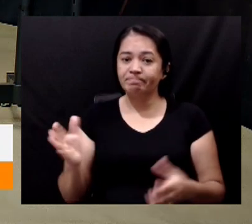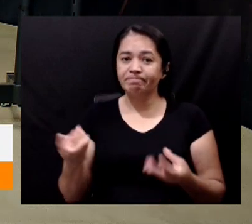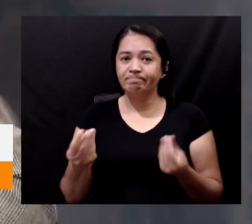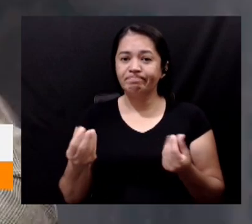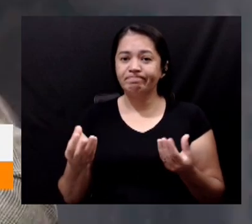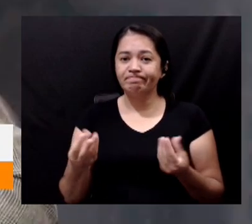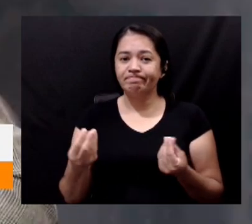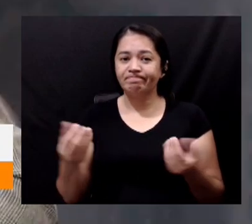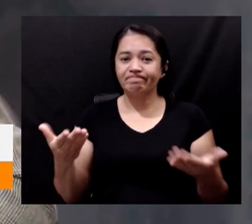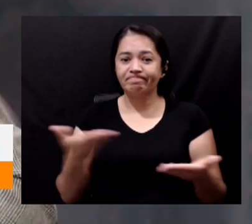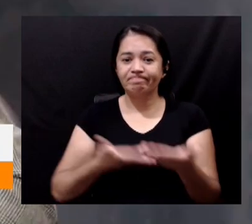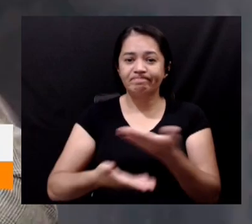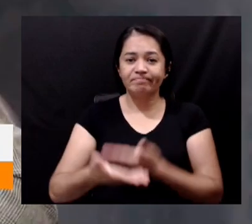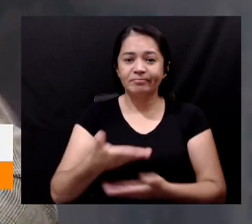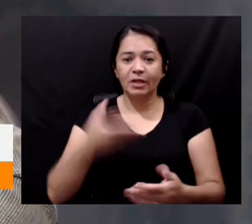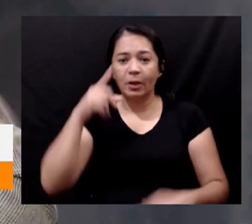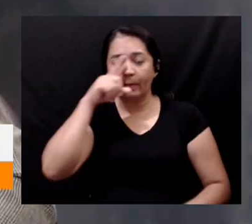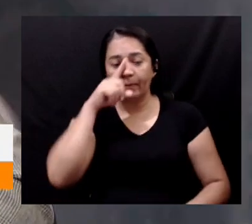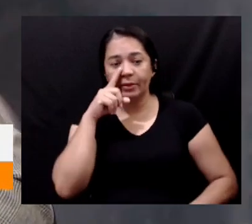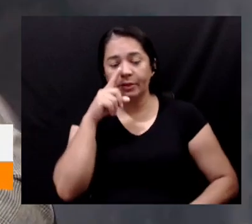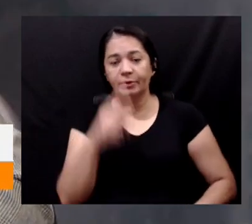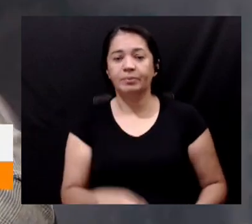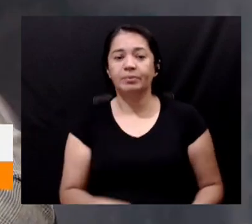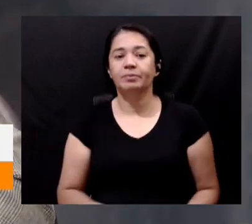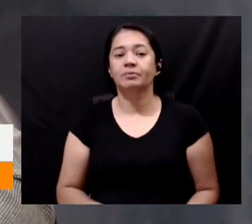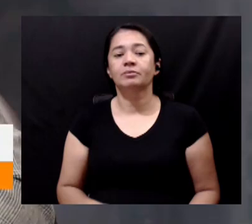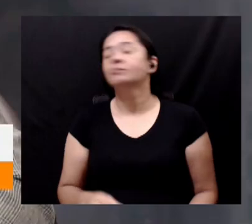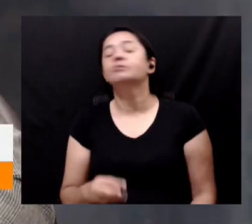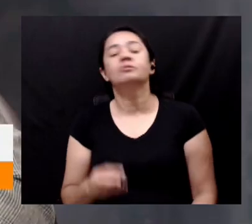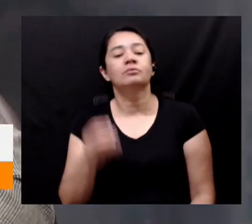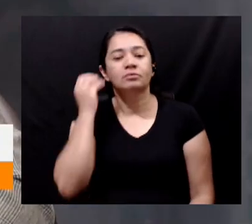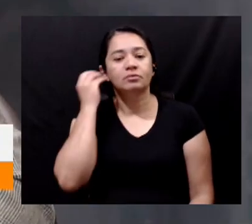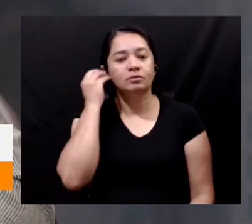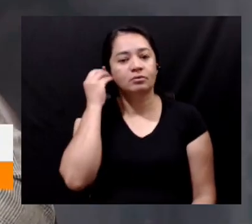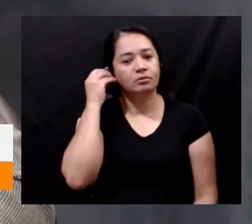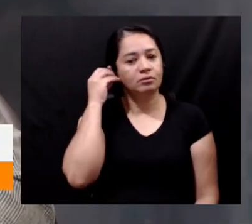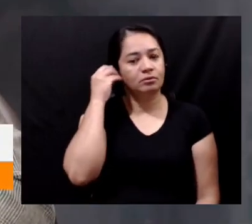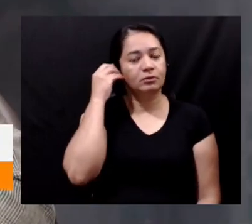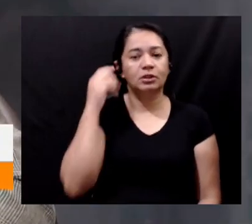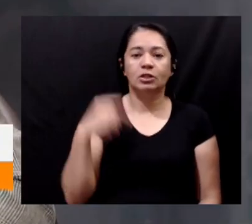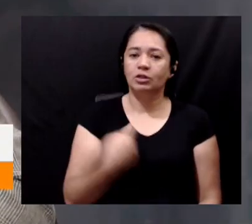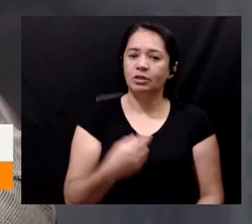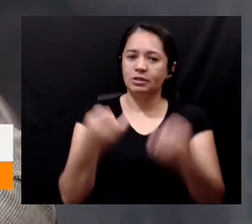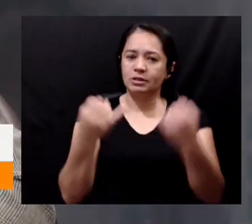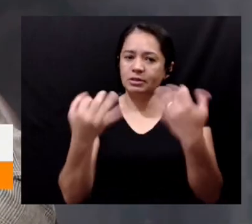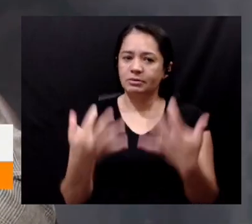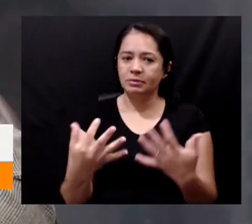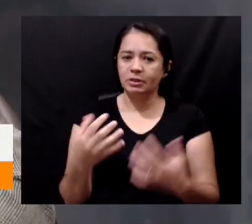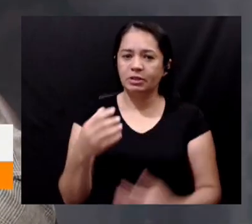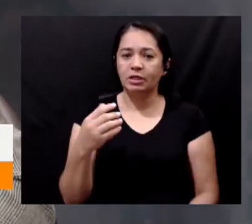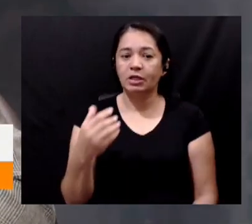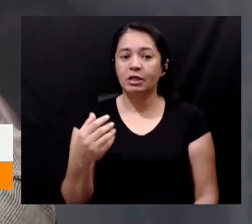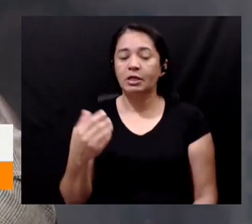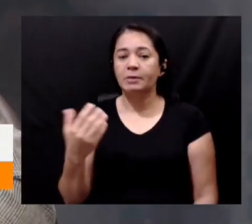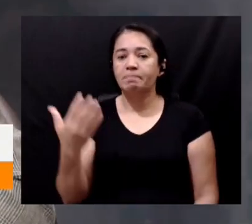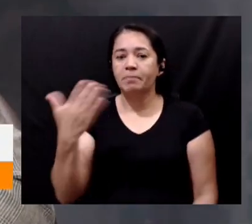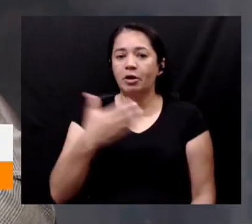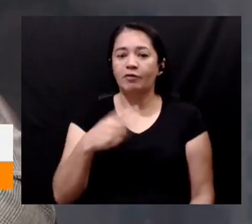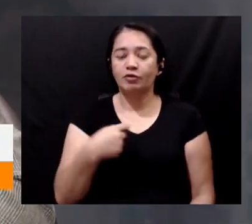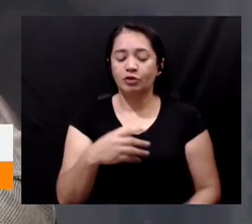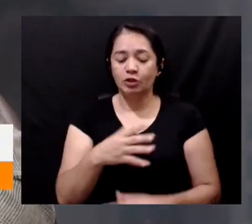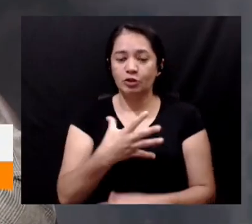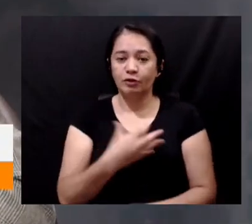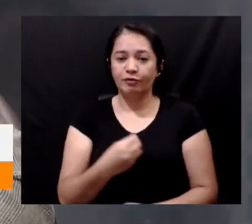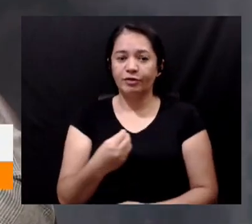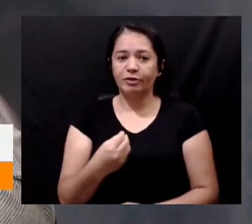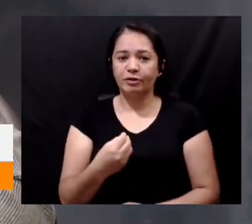perigo. É quando a gente fala de os sinais que o nosso filho está nos dando. Isso nos fala de que relação